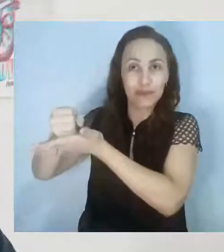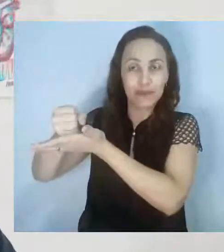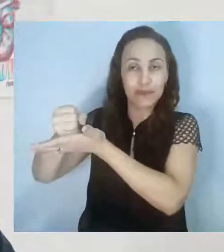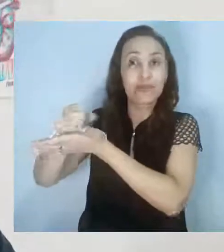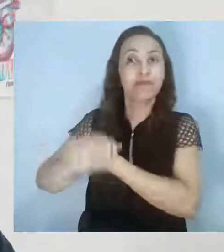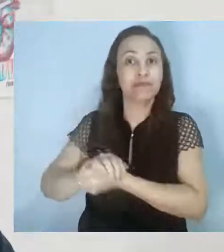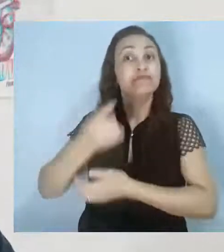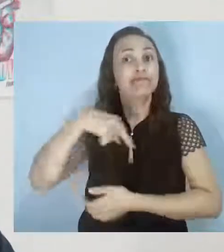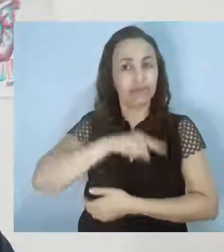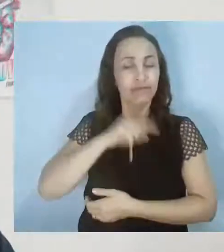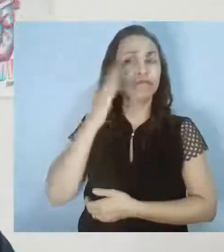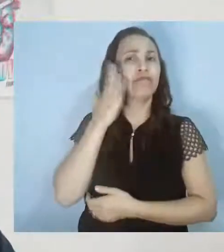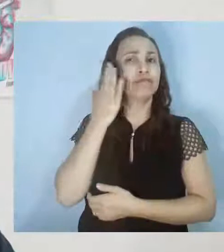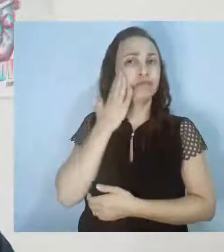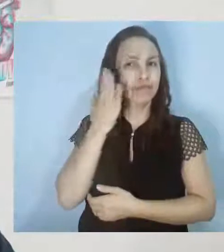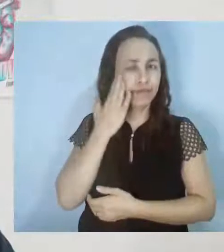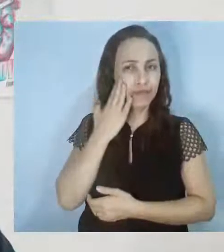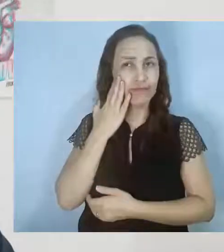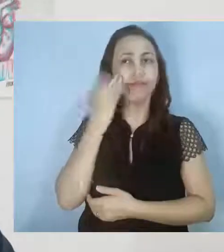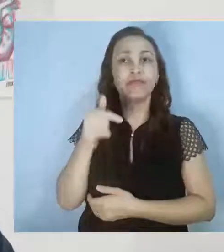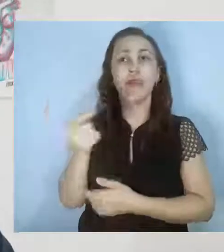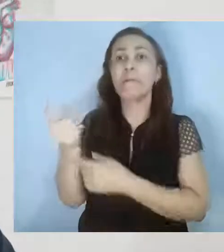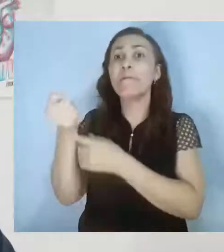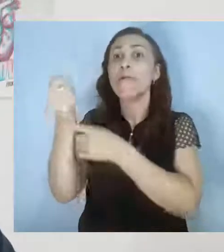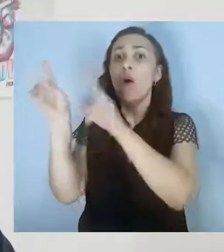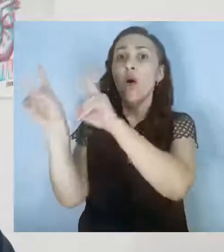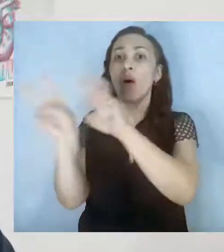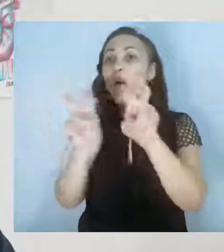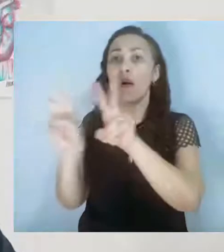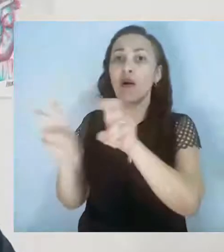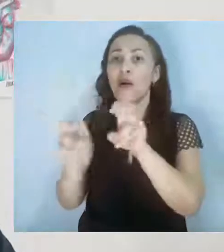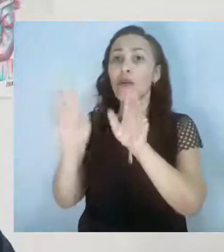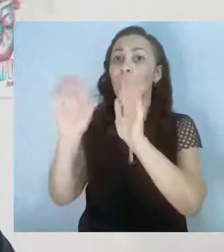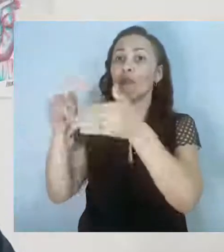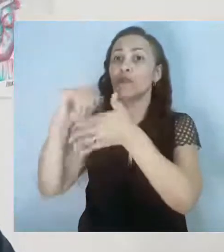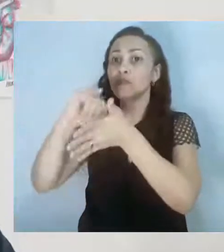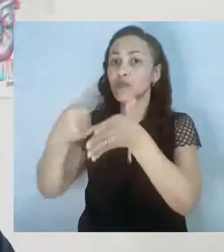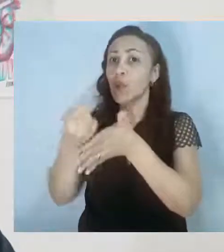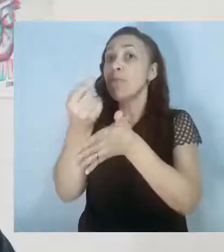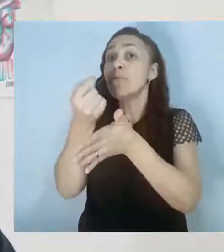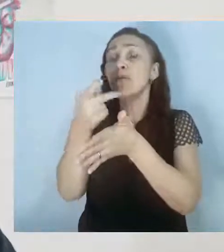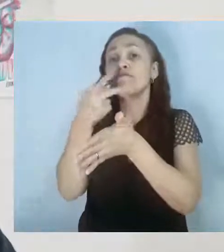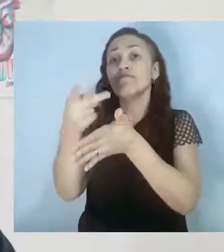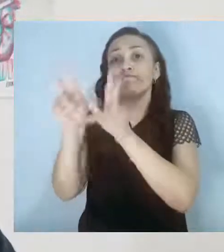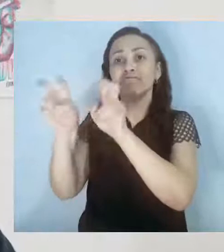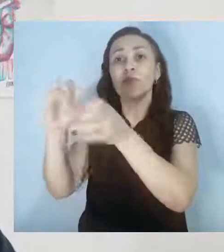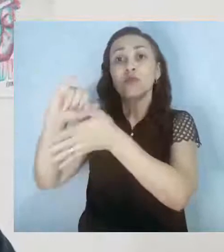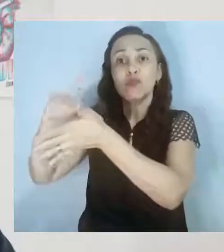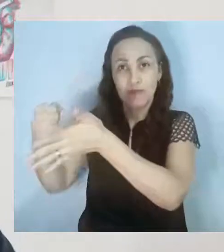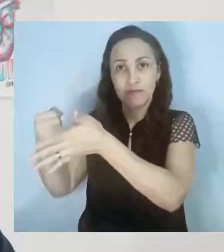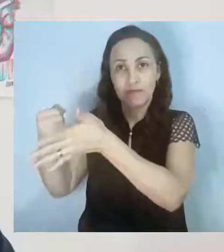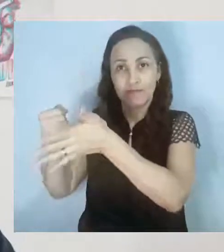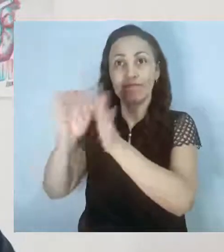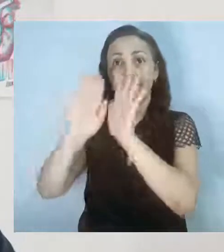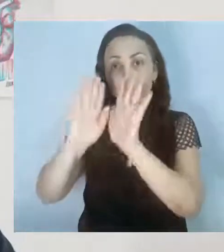que nós sabemos, né, que são poucas as citações de José, pouco se fala de José, porém o que se fala